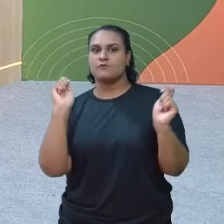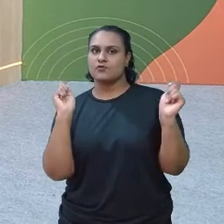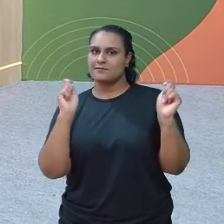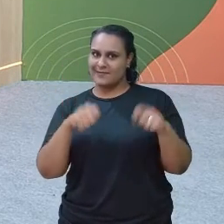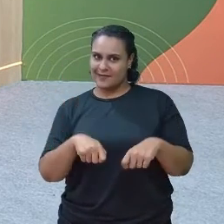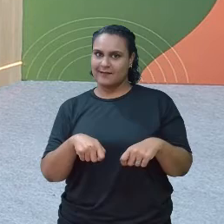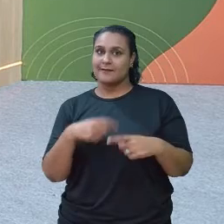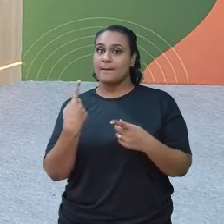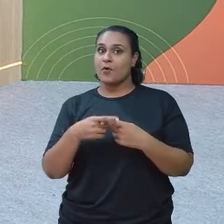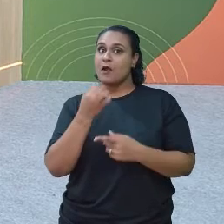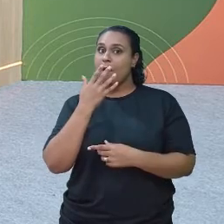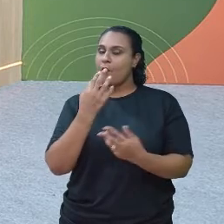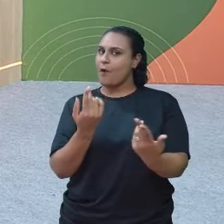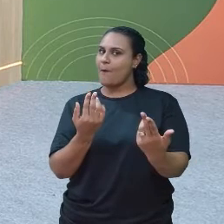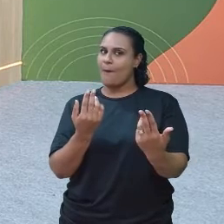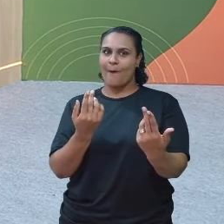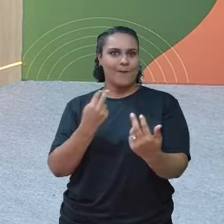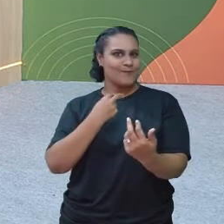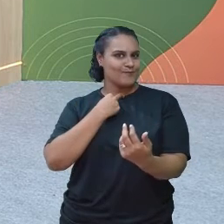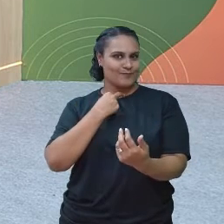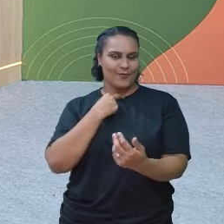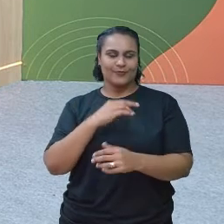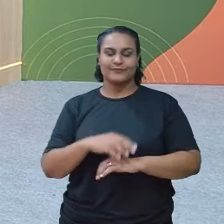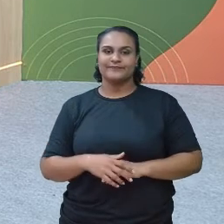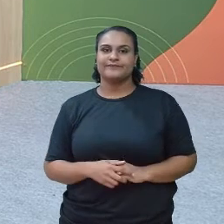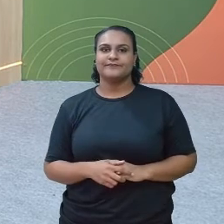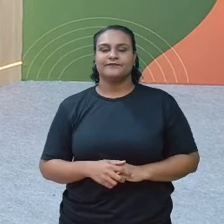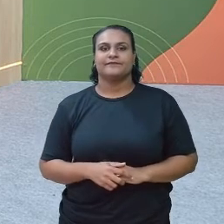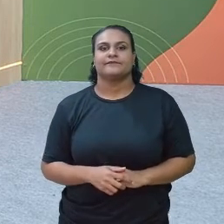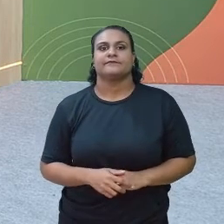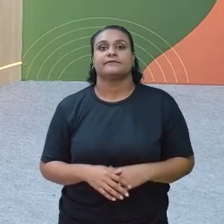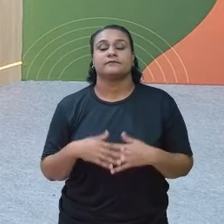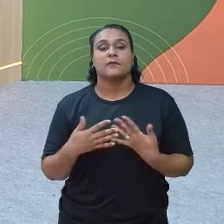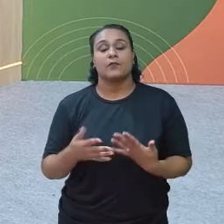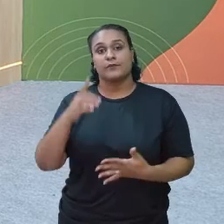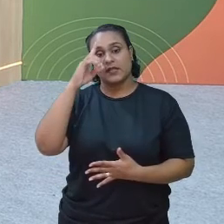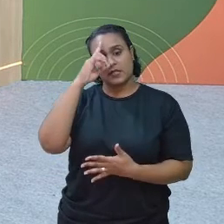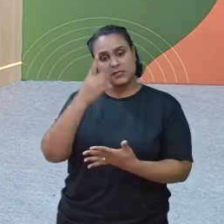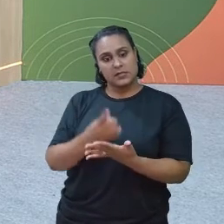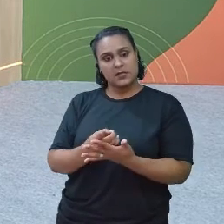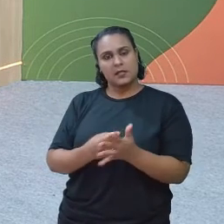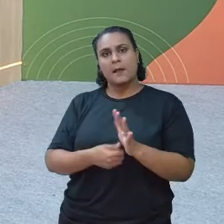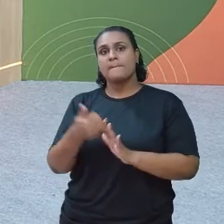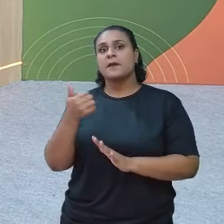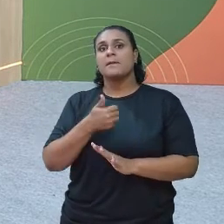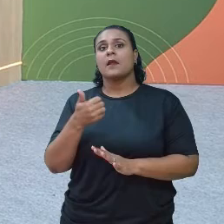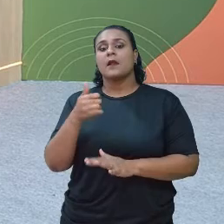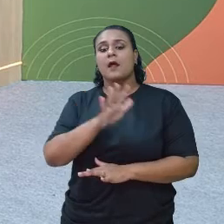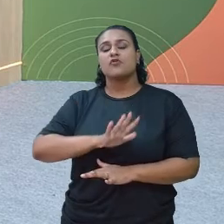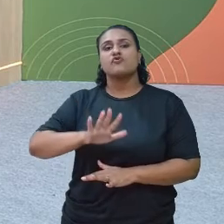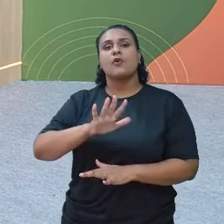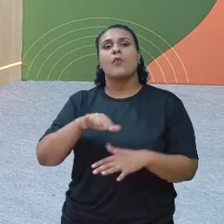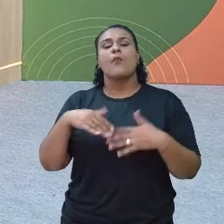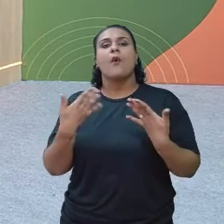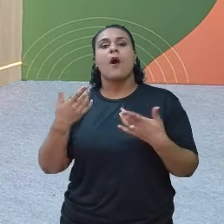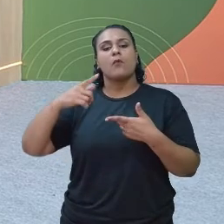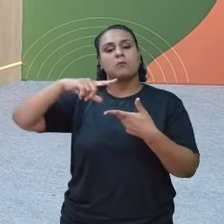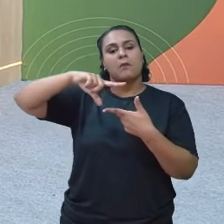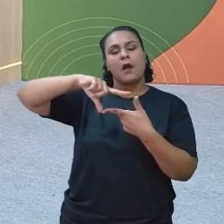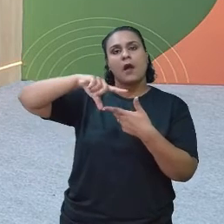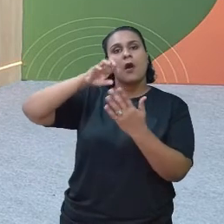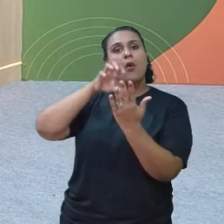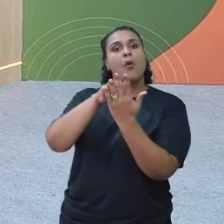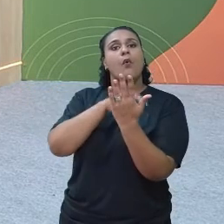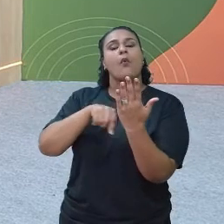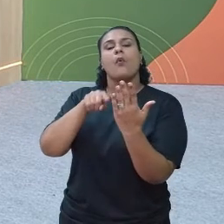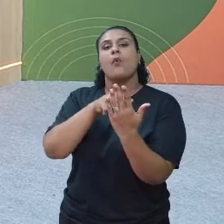a mesma cor, tá certo? Então, por isso que, decidindo qual é a primeira região a ser pintada, essa primeira região vai